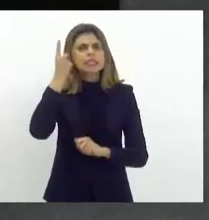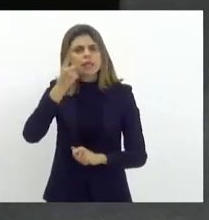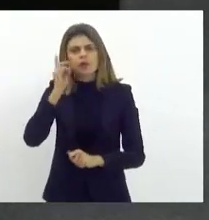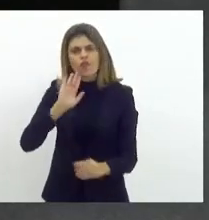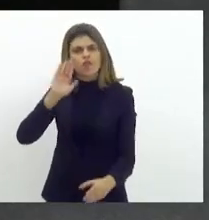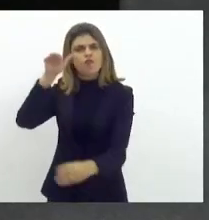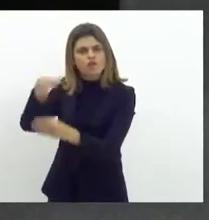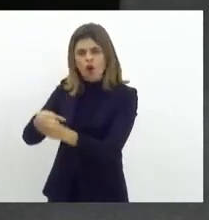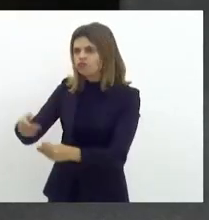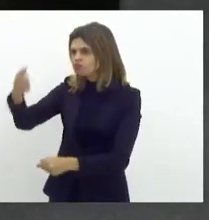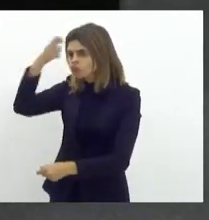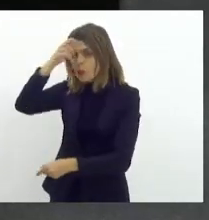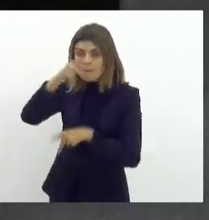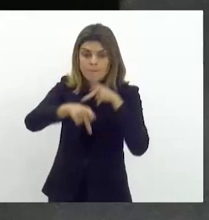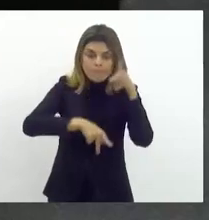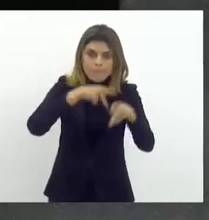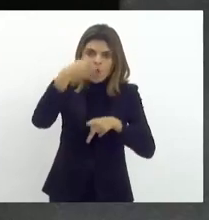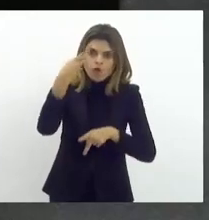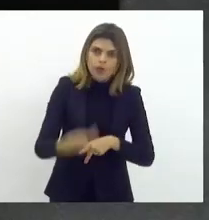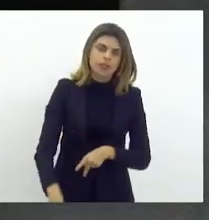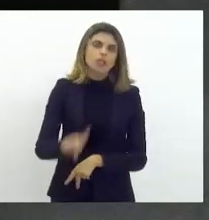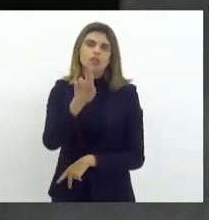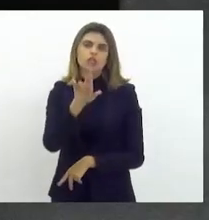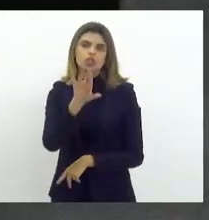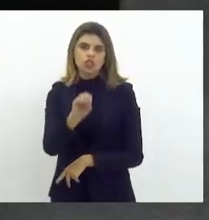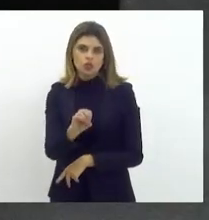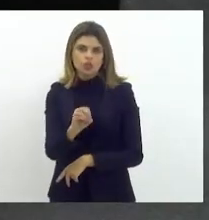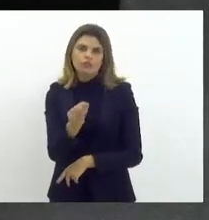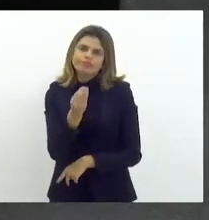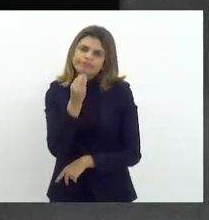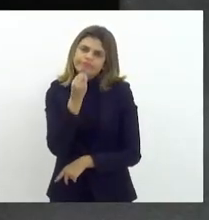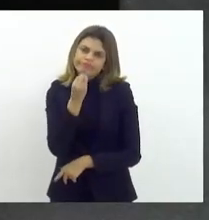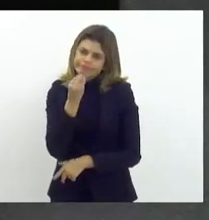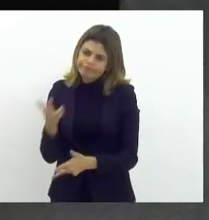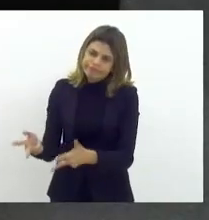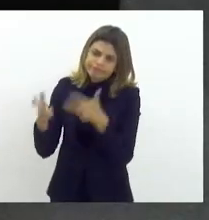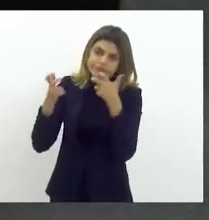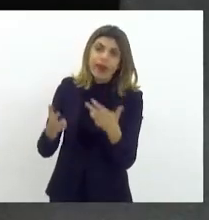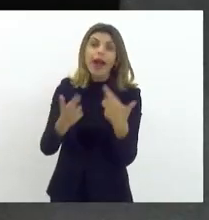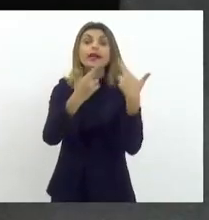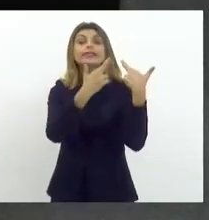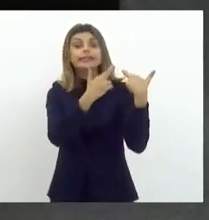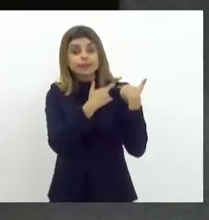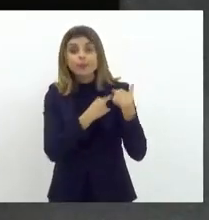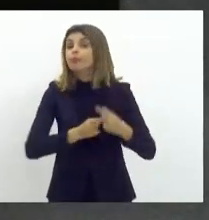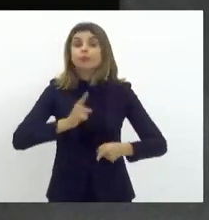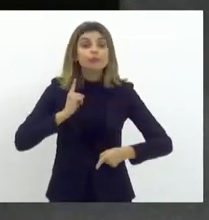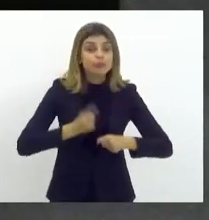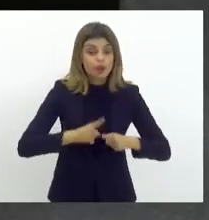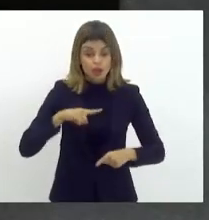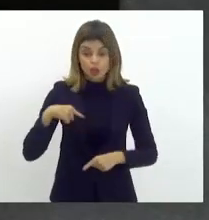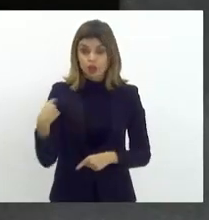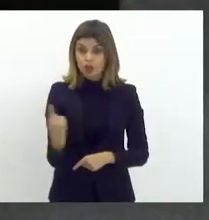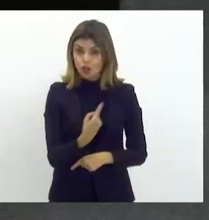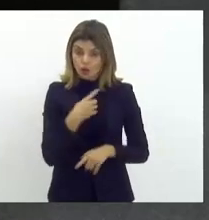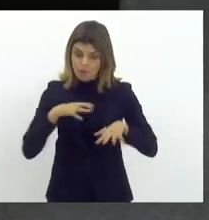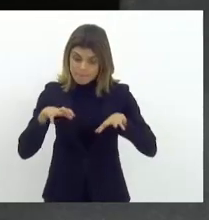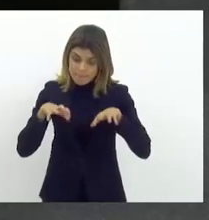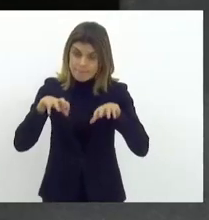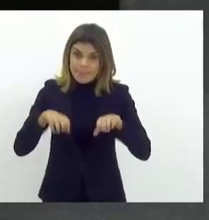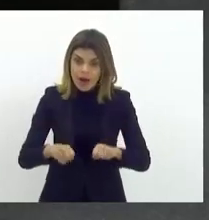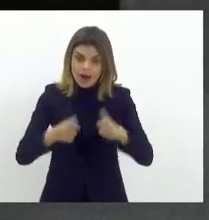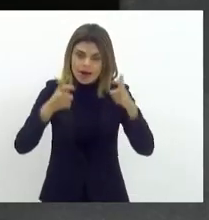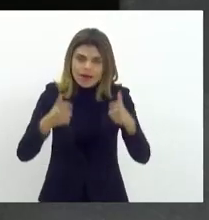de maneira concreta pelo povo do Rio de Janeiro mas é evidente que tem uma responsabilidade porque nós procuramos